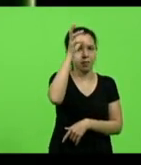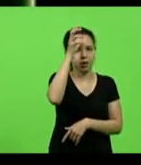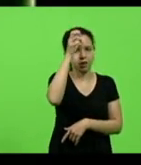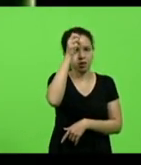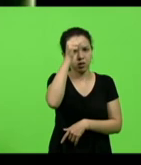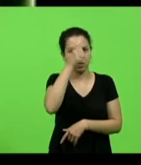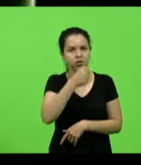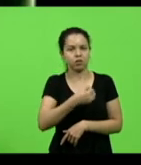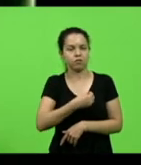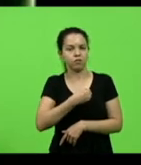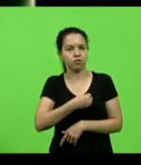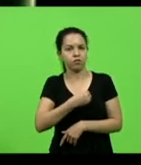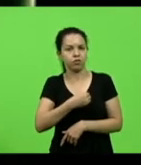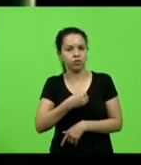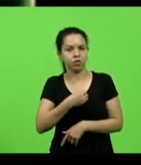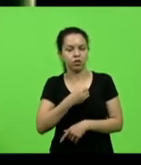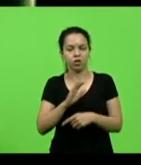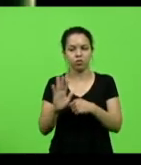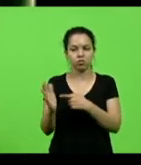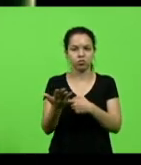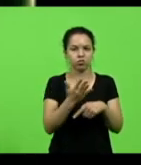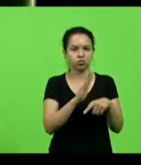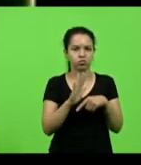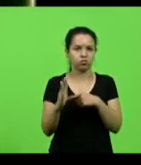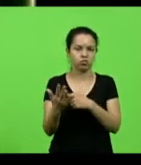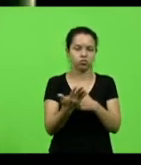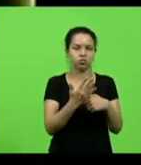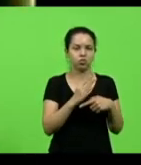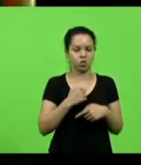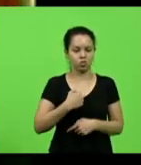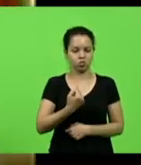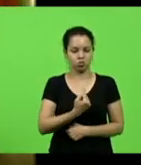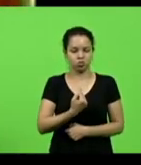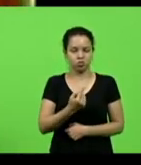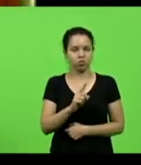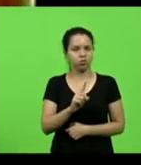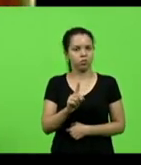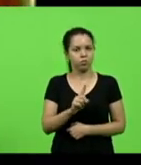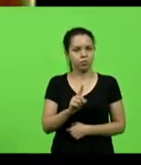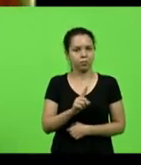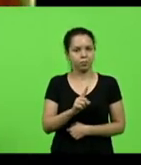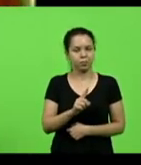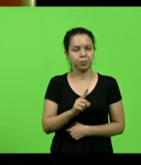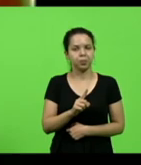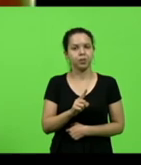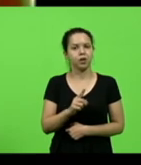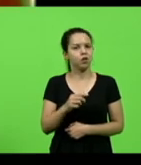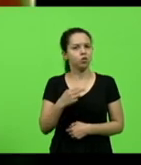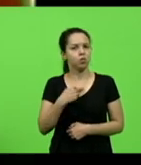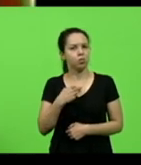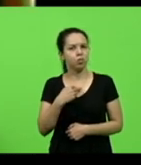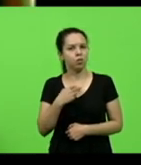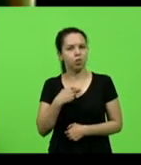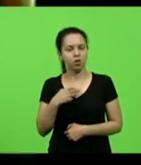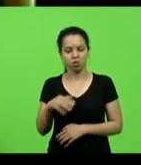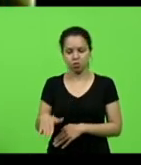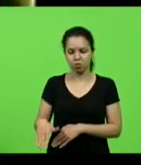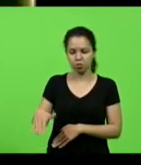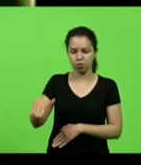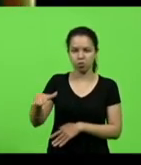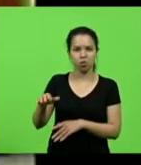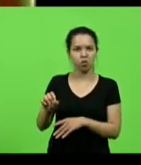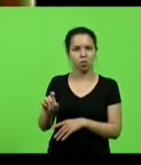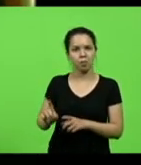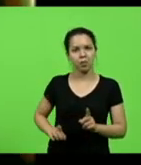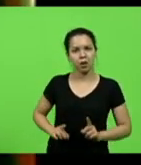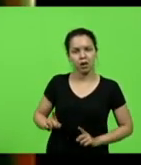que não é só eu também. Ele não pode ser criado só com os primos,